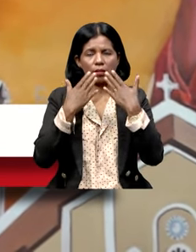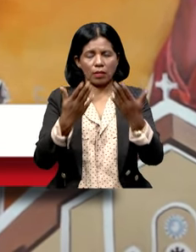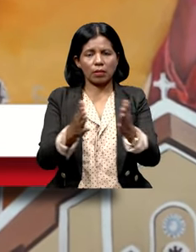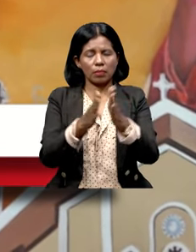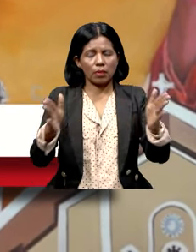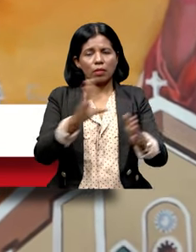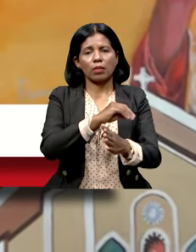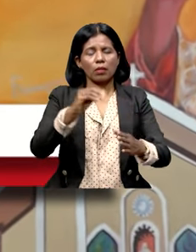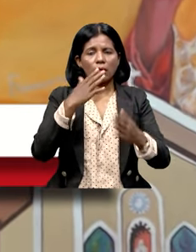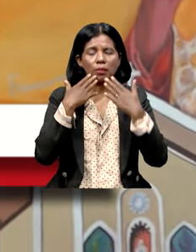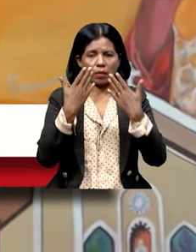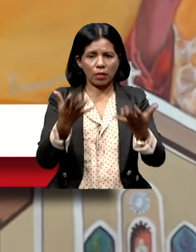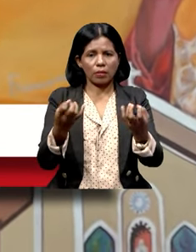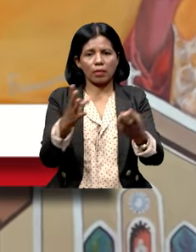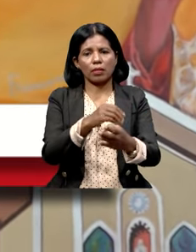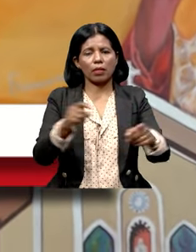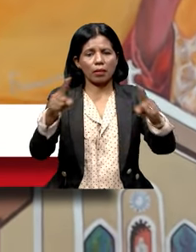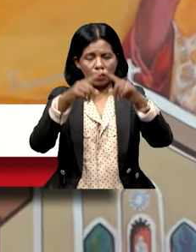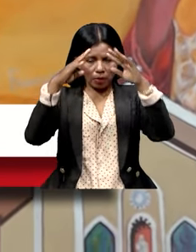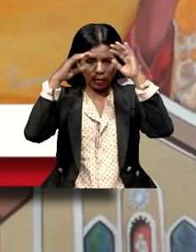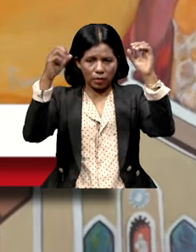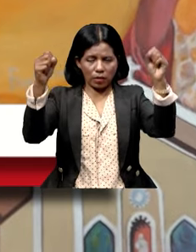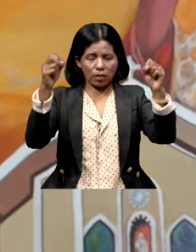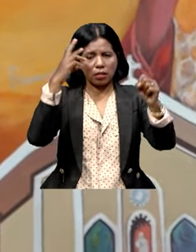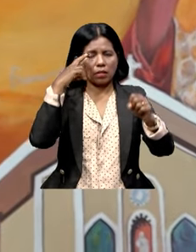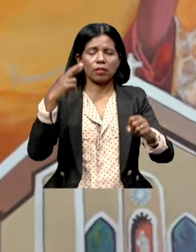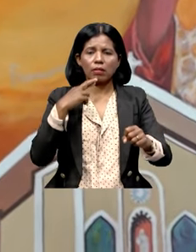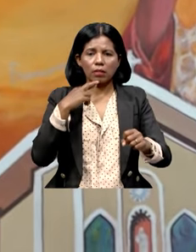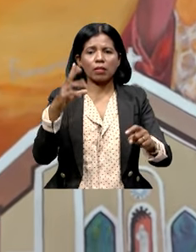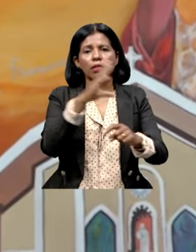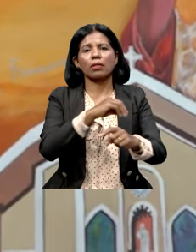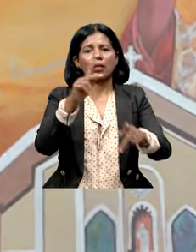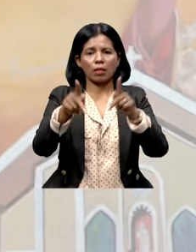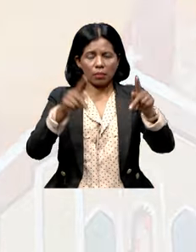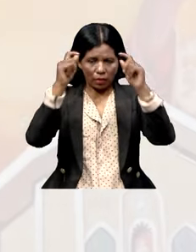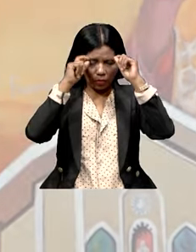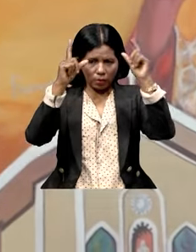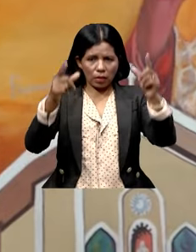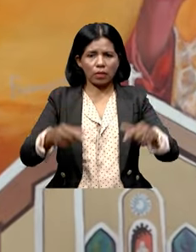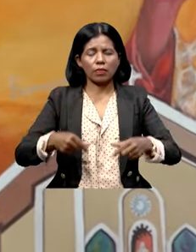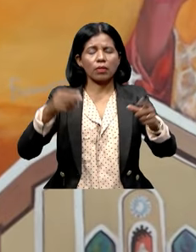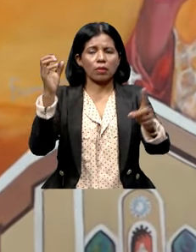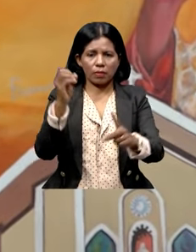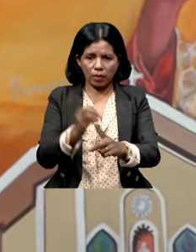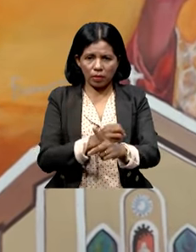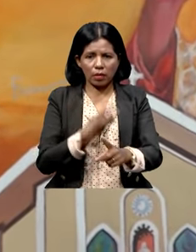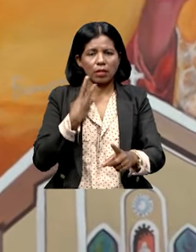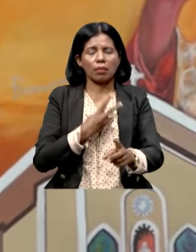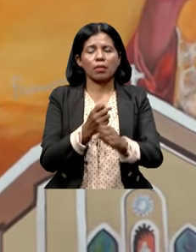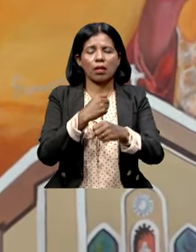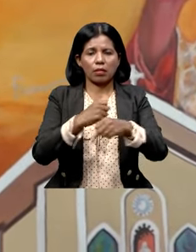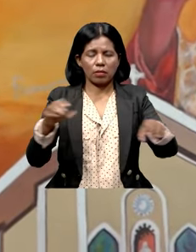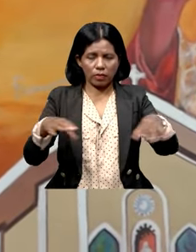Obrigado, Barak, para a excelência Presidente da República. Nós, para o povo Timor-Leste, nós temos uma oportunidade de falar uma missão